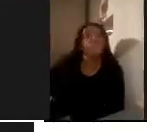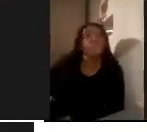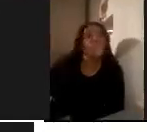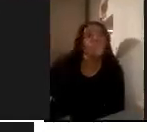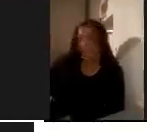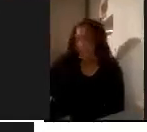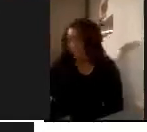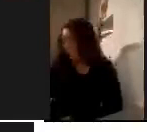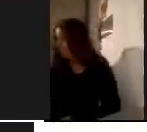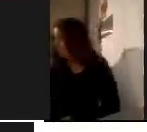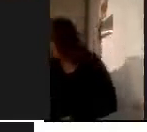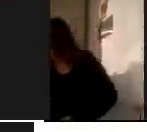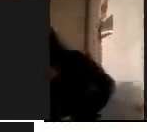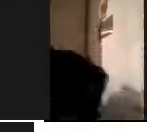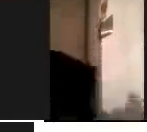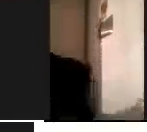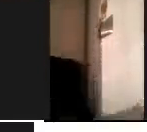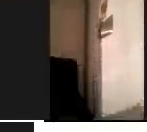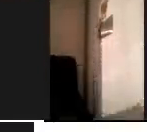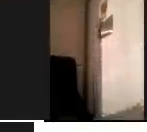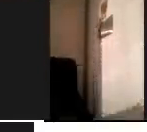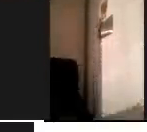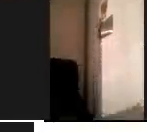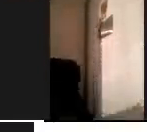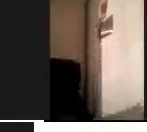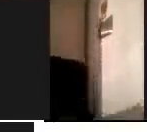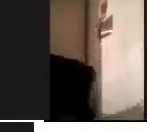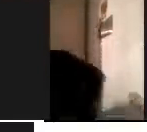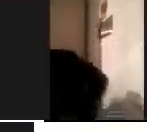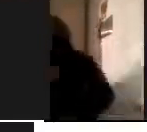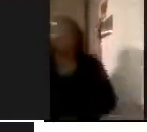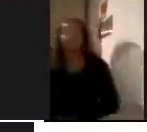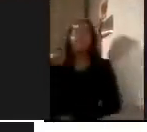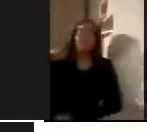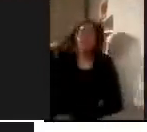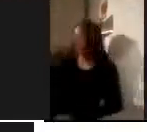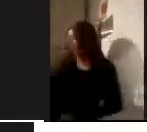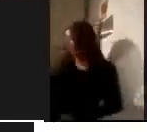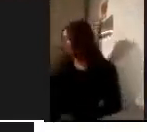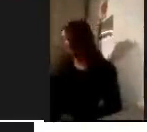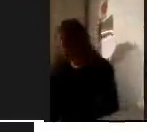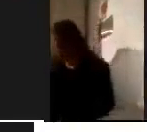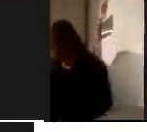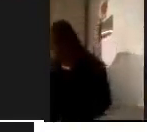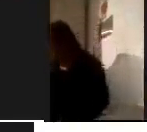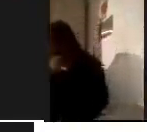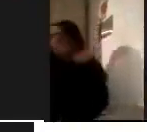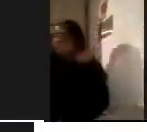dois. Então, essas gestações, elas são típicas de que classe social?